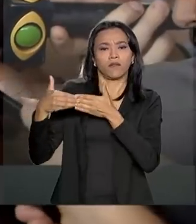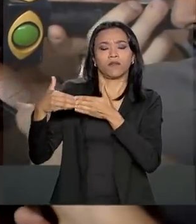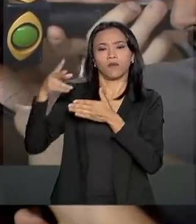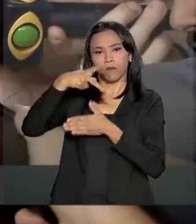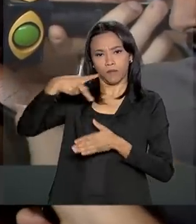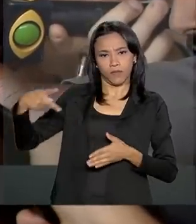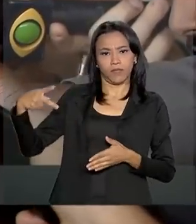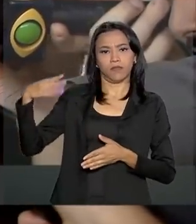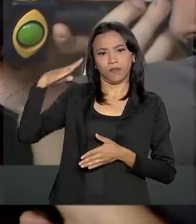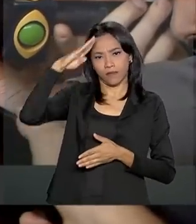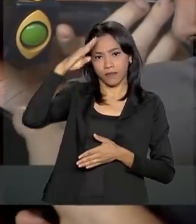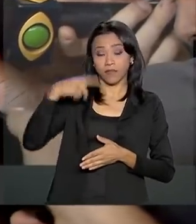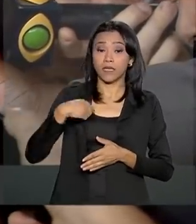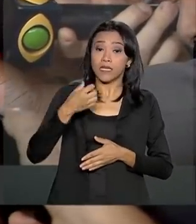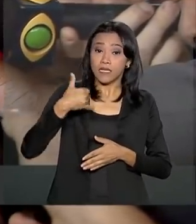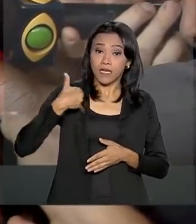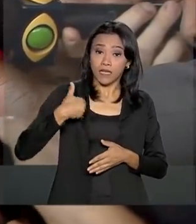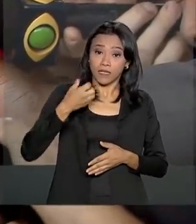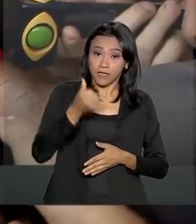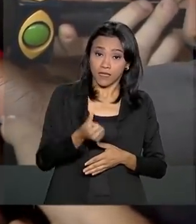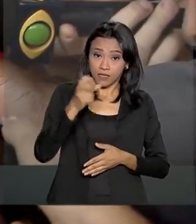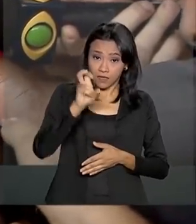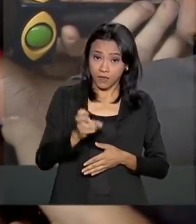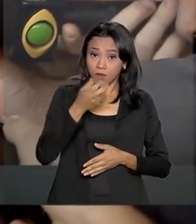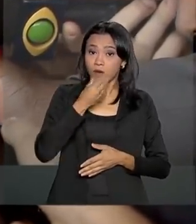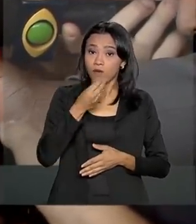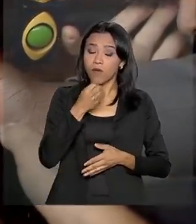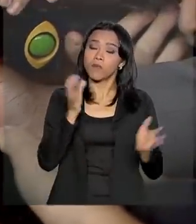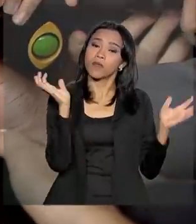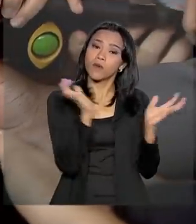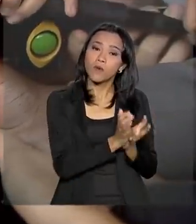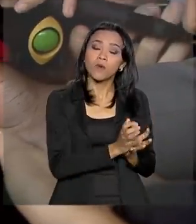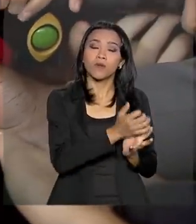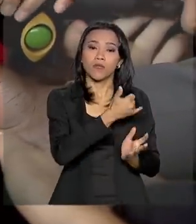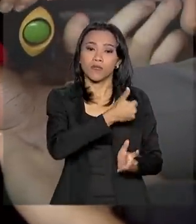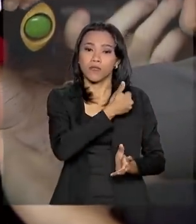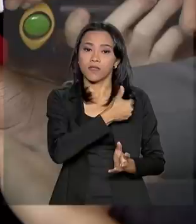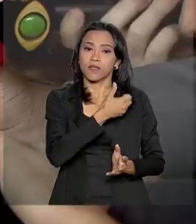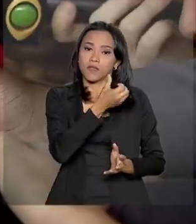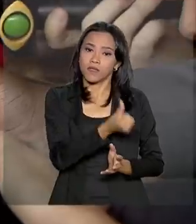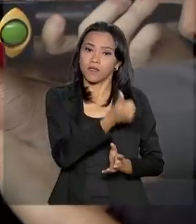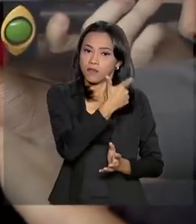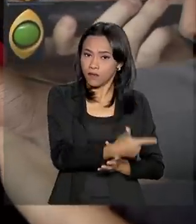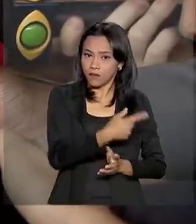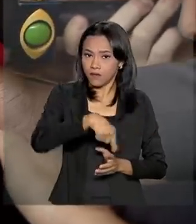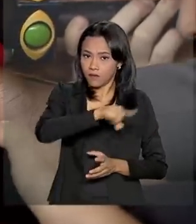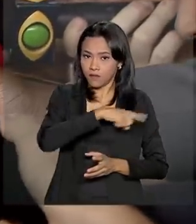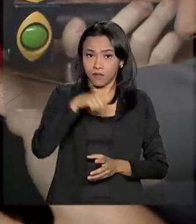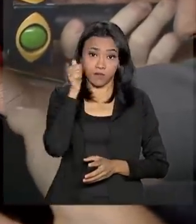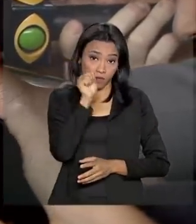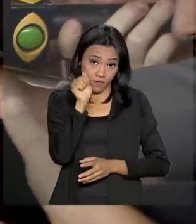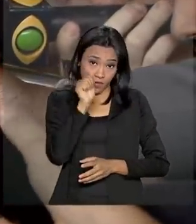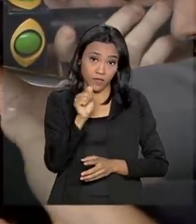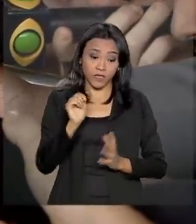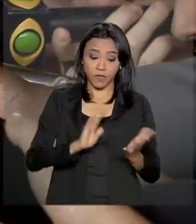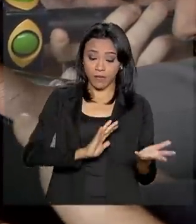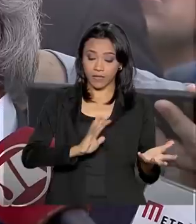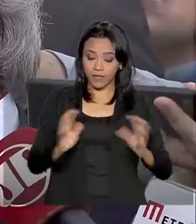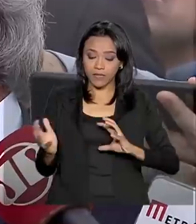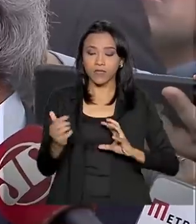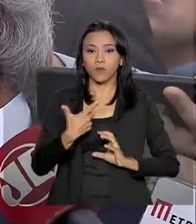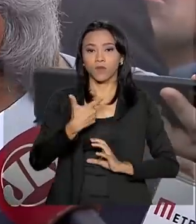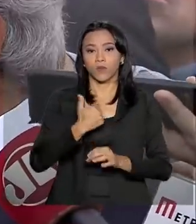é 65 para homens, 62 para mulher, para mulheres, né, e uma transição de 12